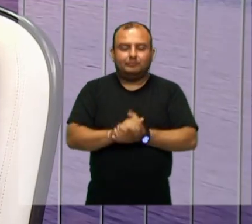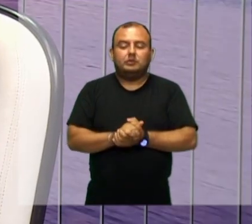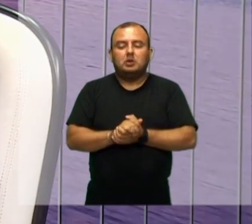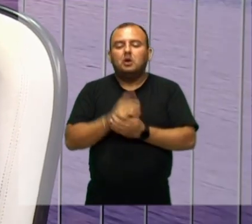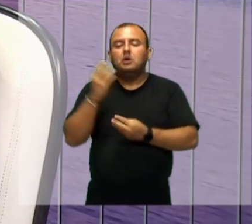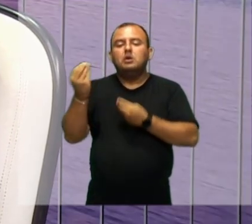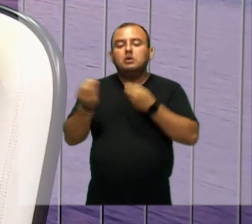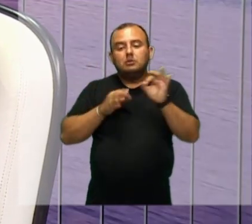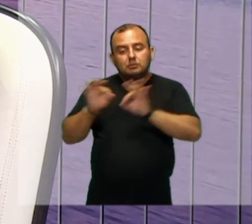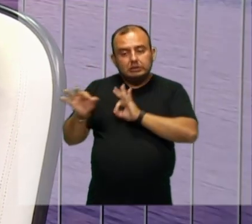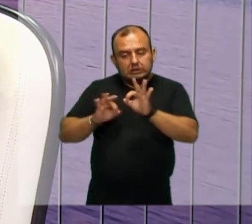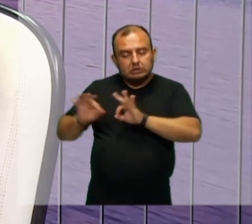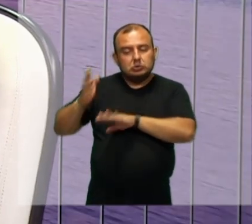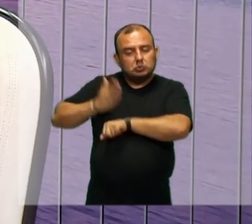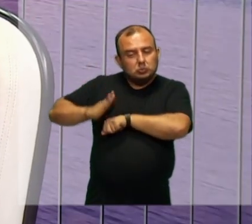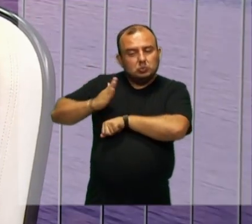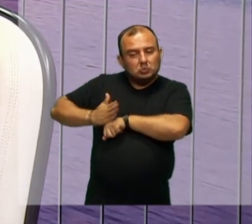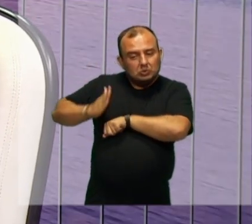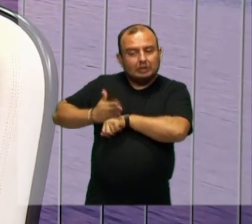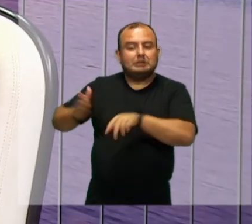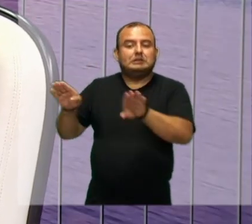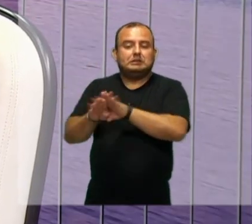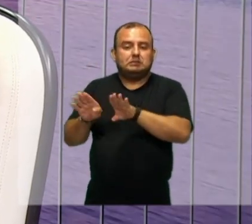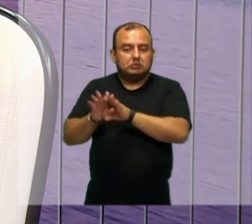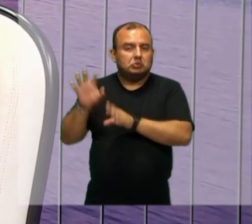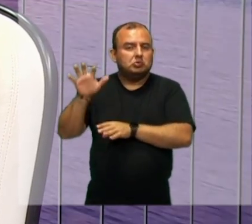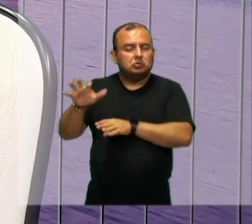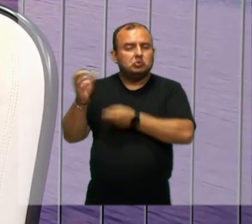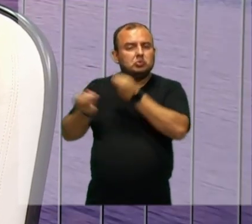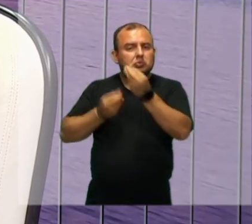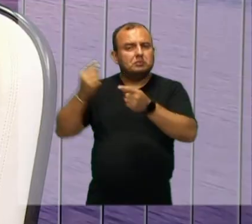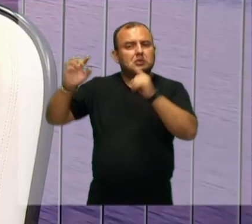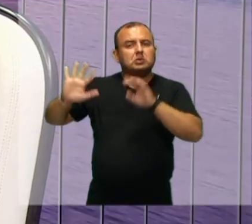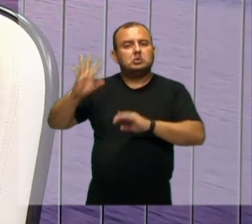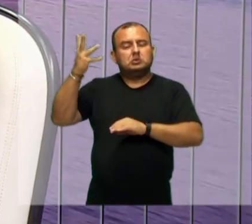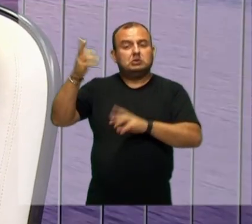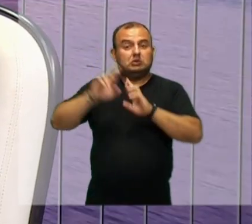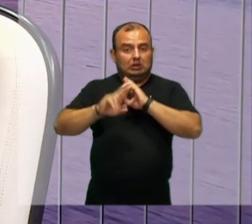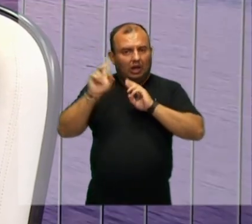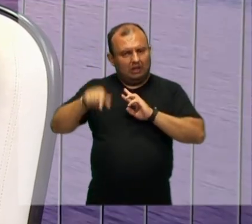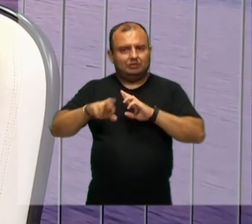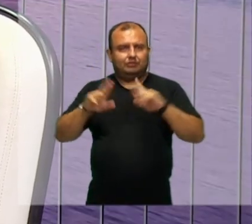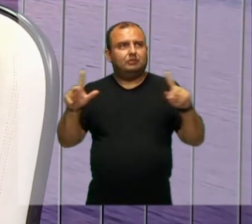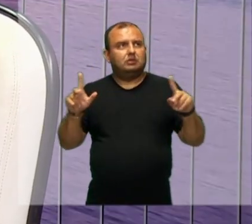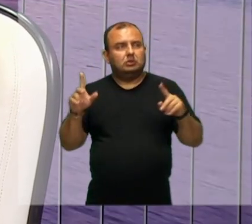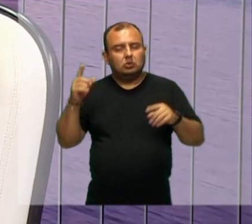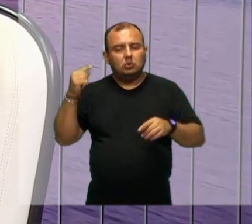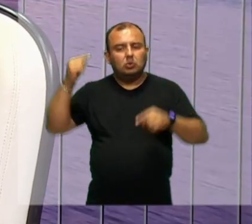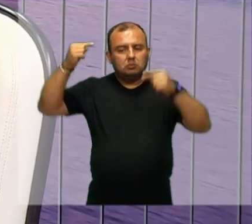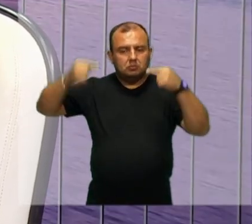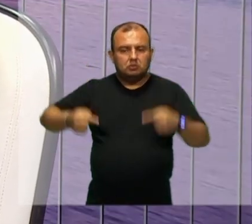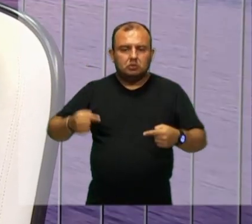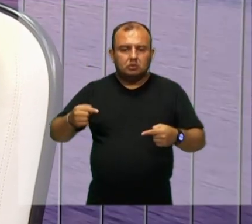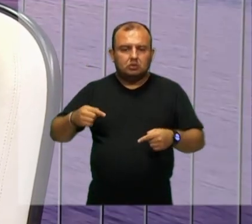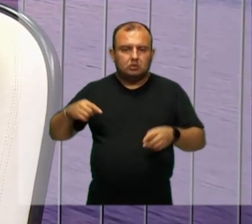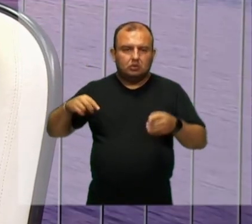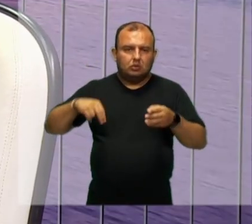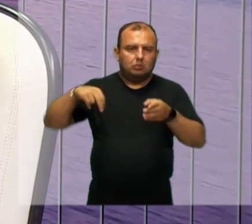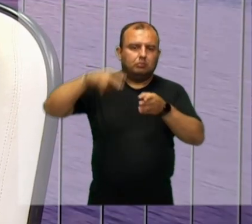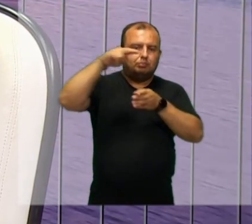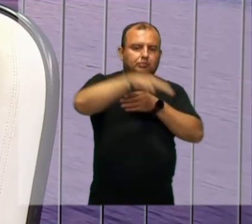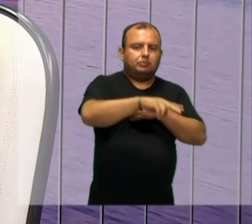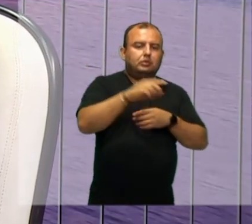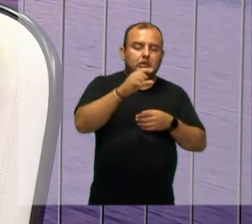que a preparação do treino e também o jeito que a competição acontece é diferente. Então, por exemplo, no atletismo, eu fazia 100 saltos num dia num